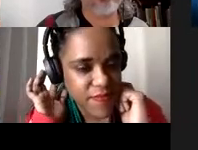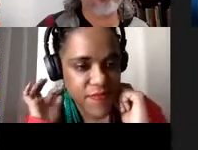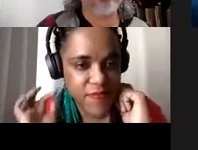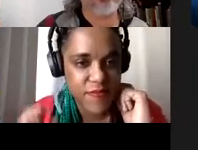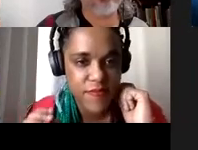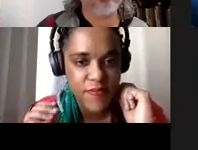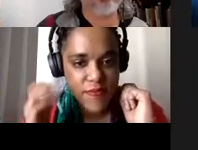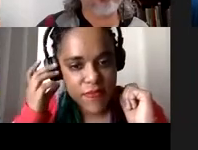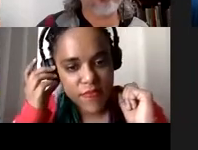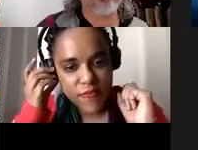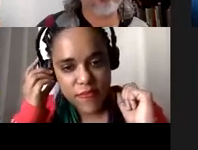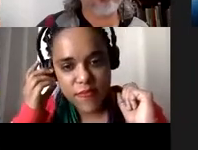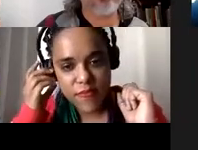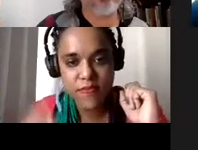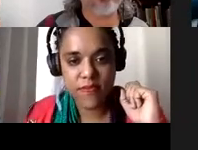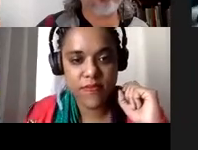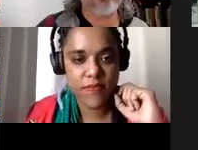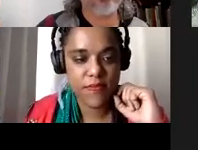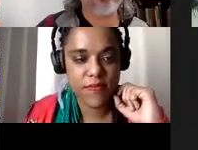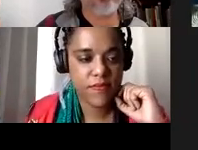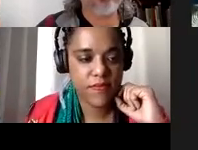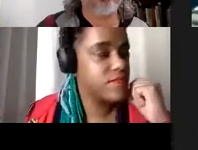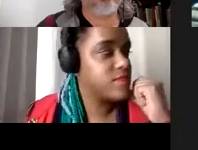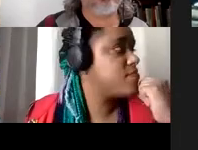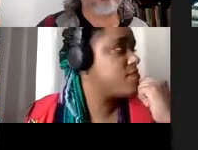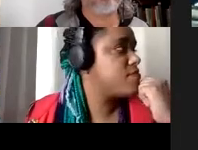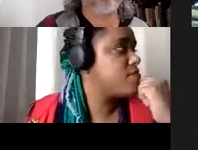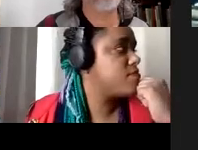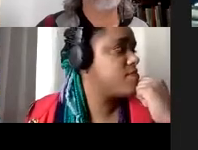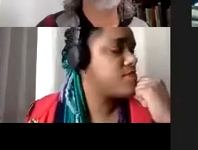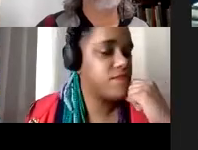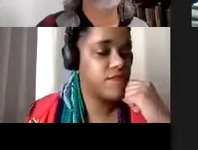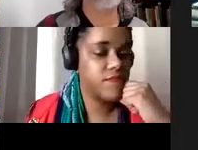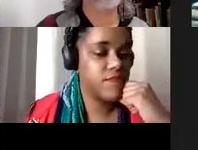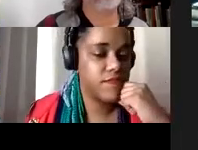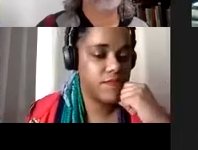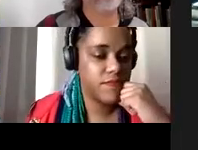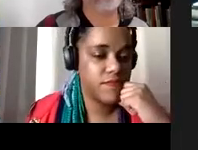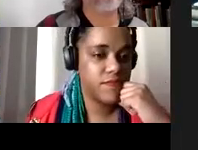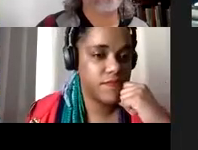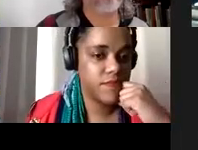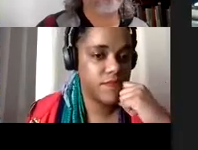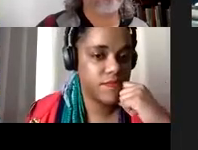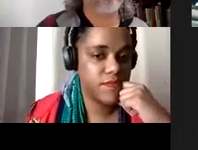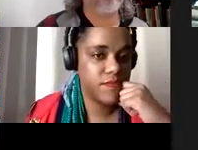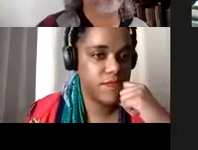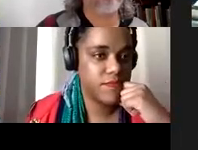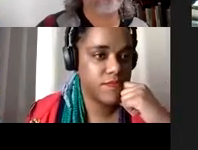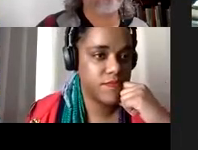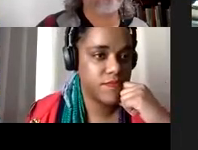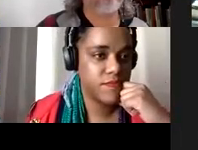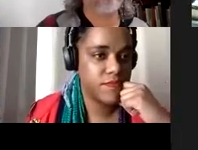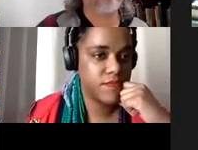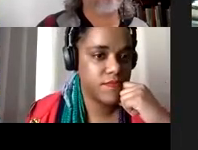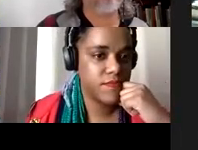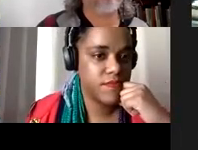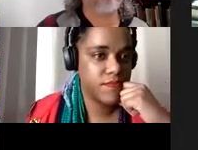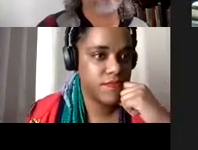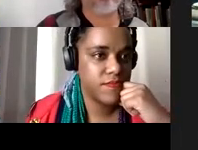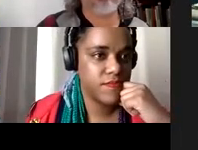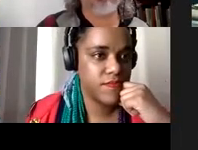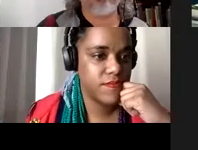Deixa eu aproveitar e dizer para o professor Marcelo, da Martins Pena, que a gente já ensaiou o encontro tantas vezes, inclusive